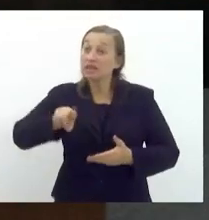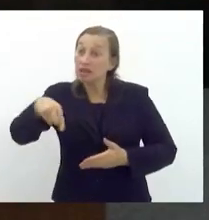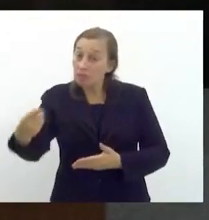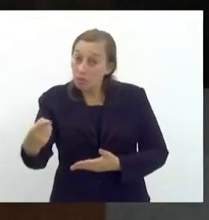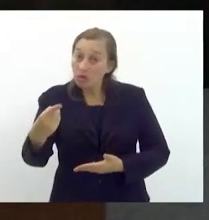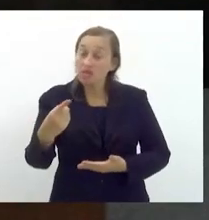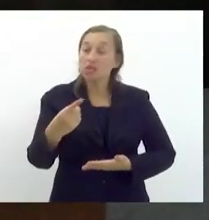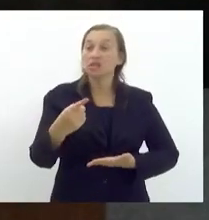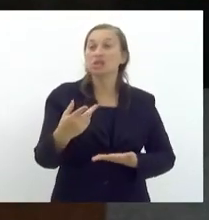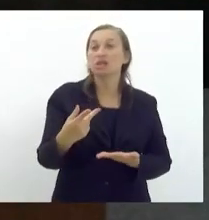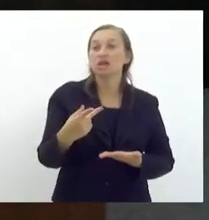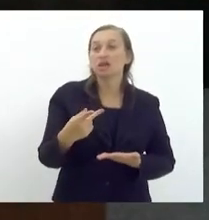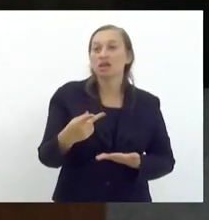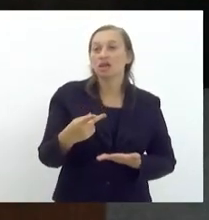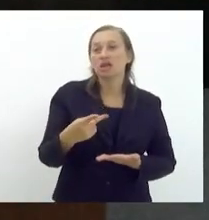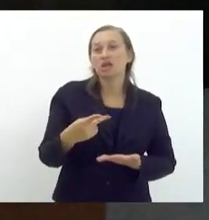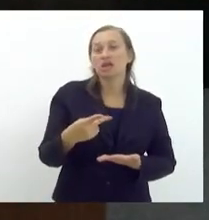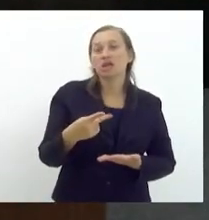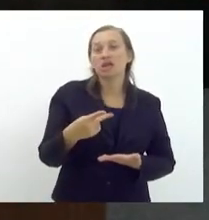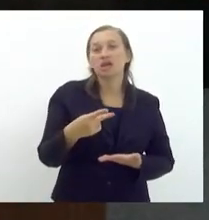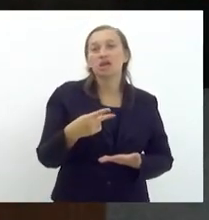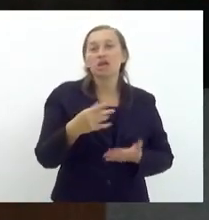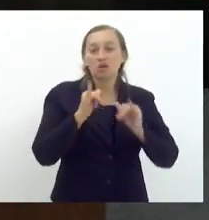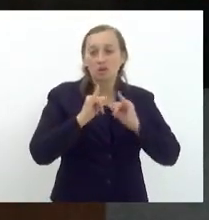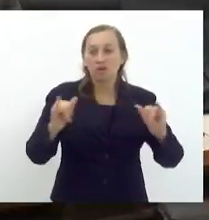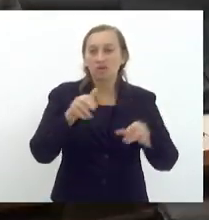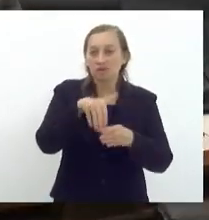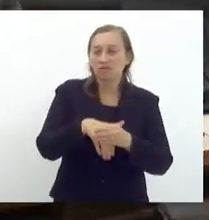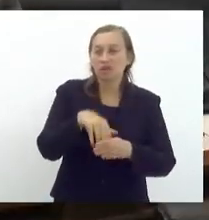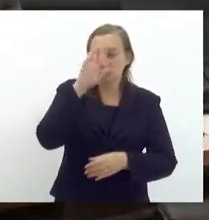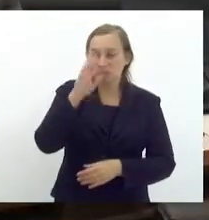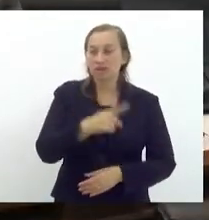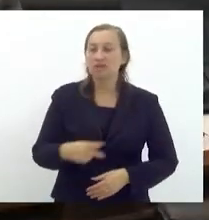faço a justificativa de voto presidente